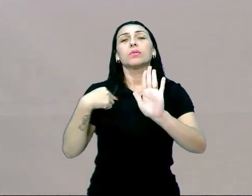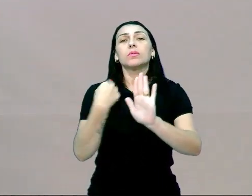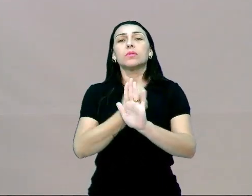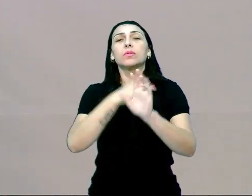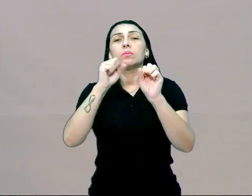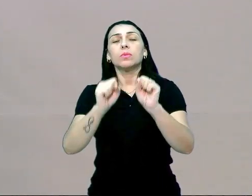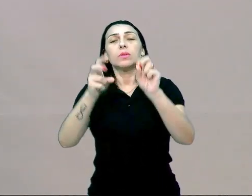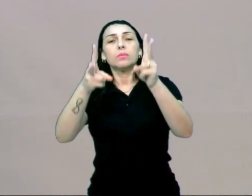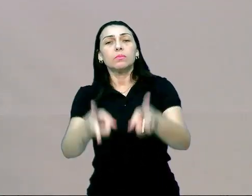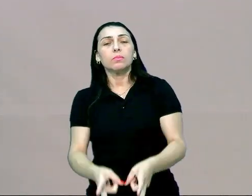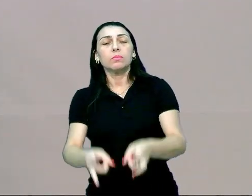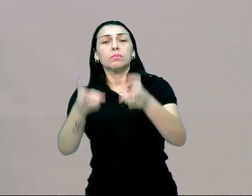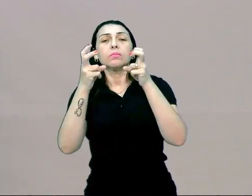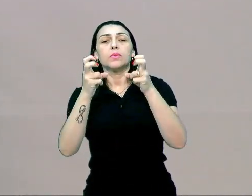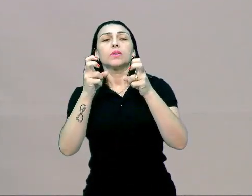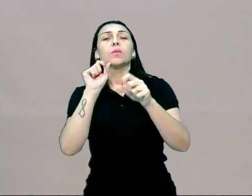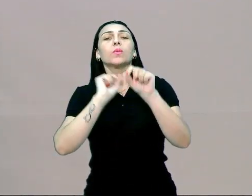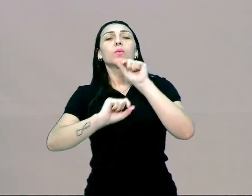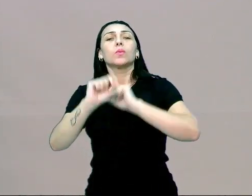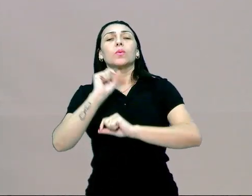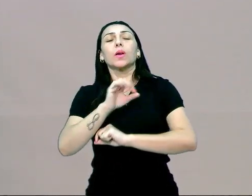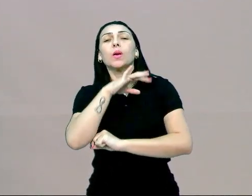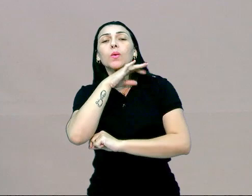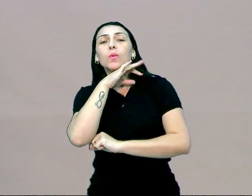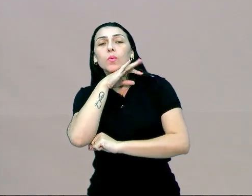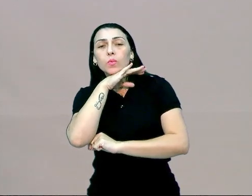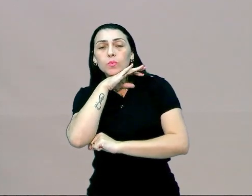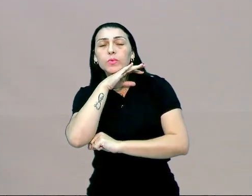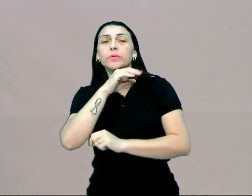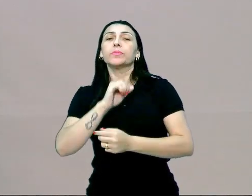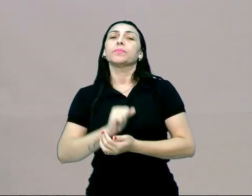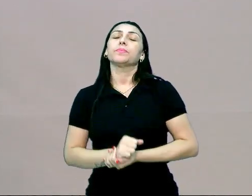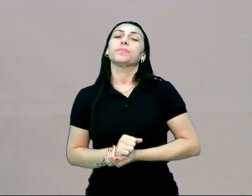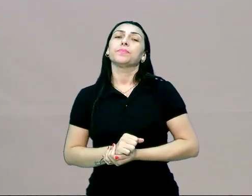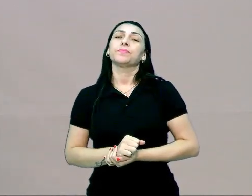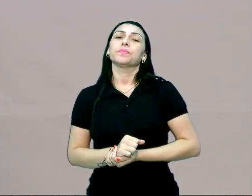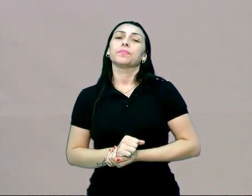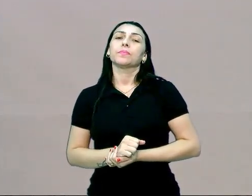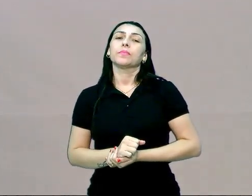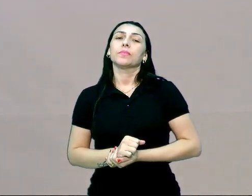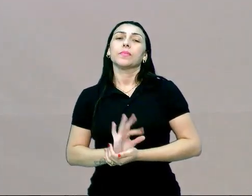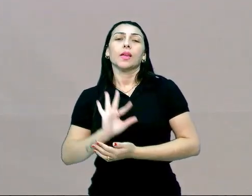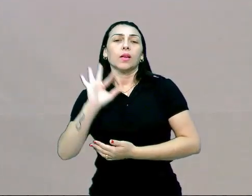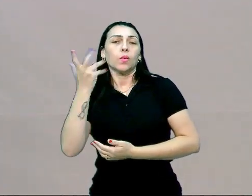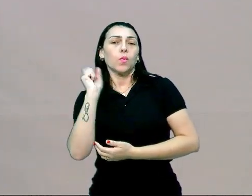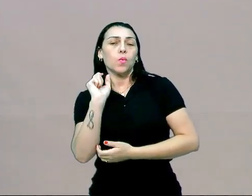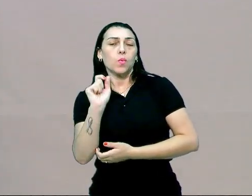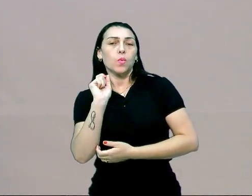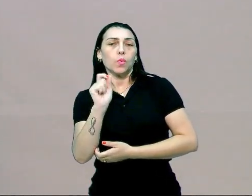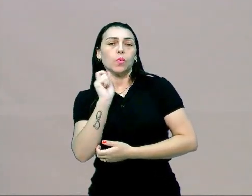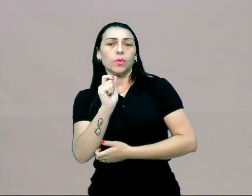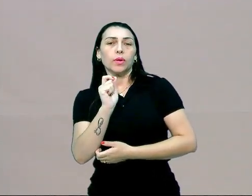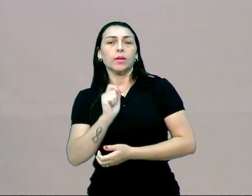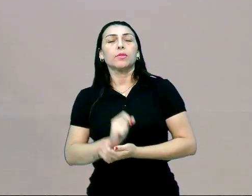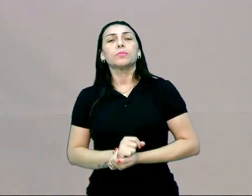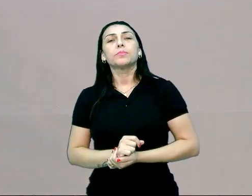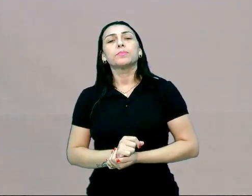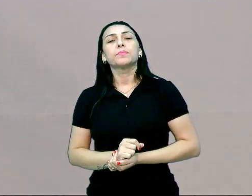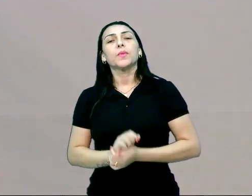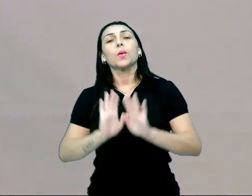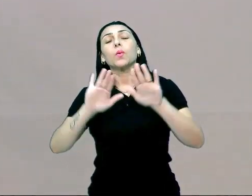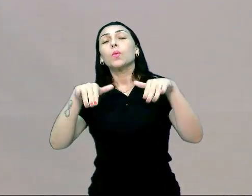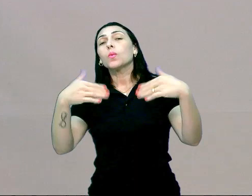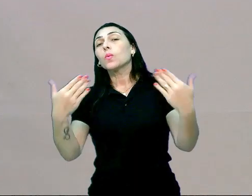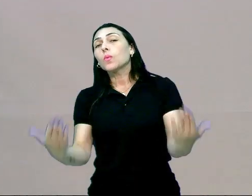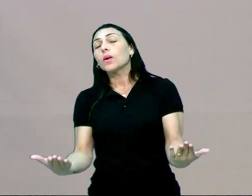podemos perceber justamente o aspecto negativo das coisas, que acaba correspondendo justamente a quê?